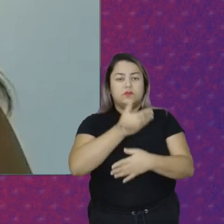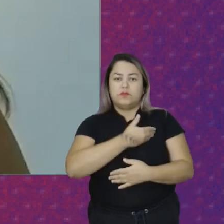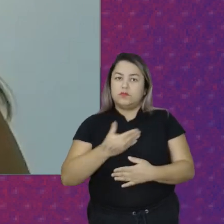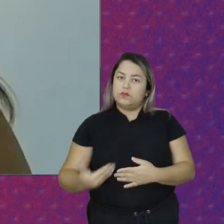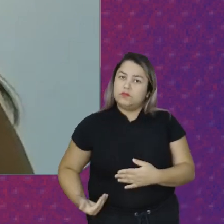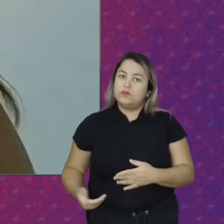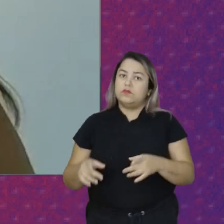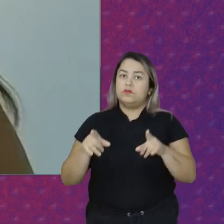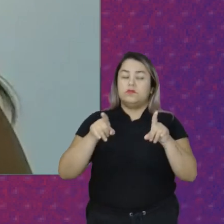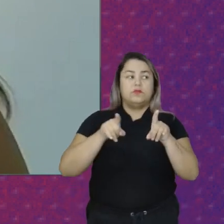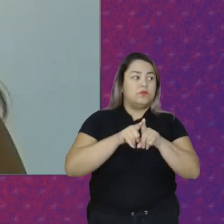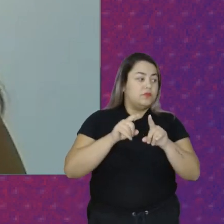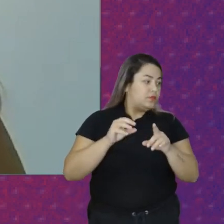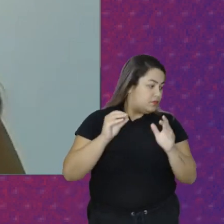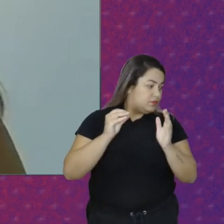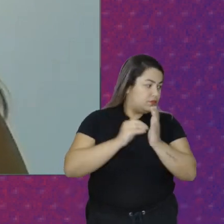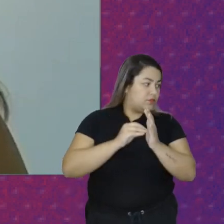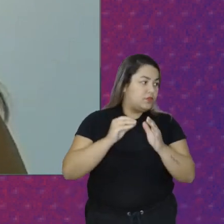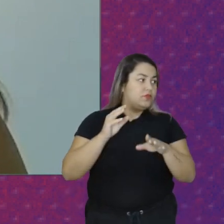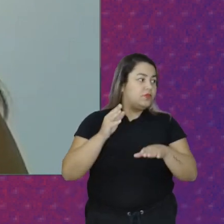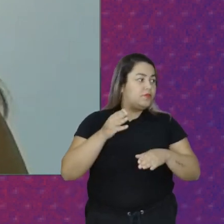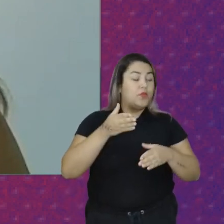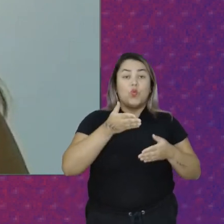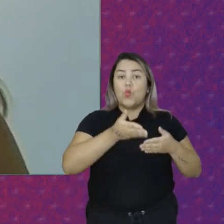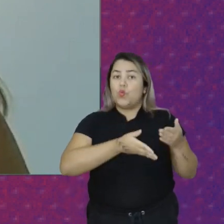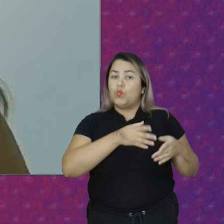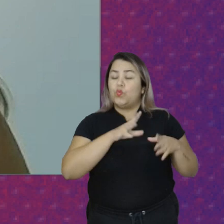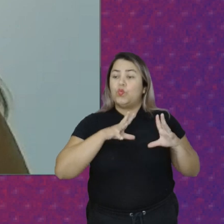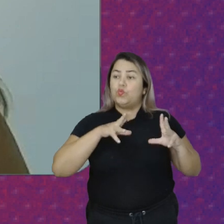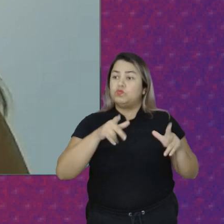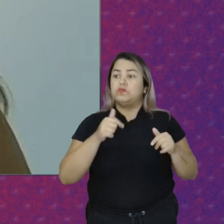e diz respeito a cuidado em todas as dimensões.